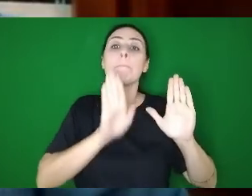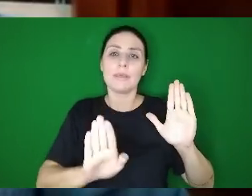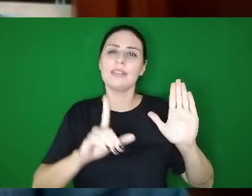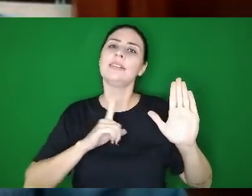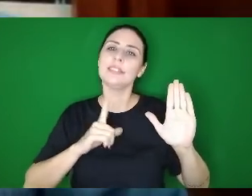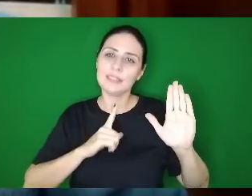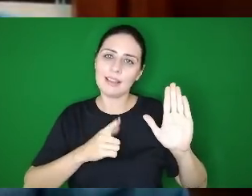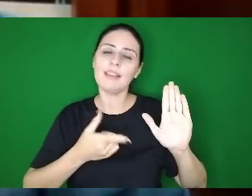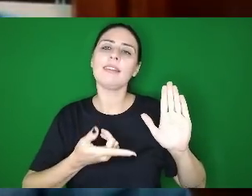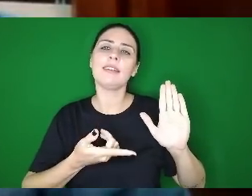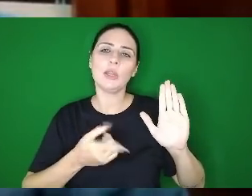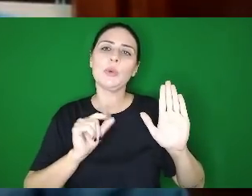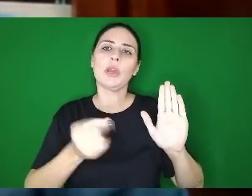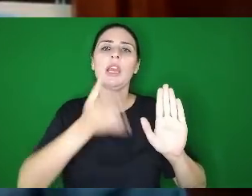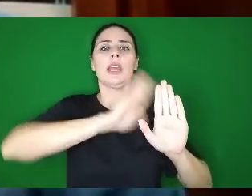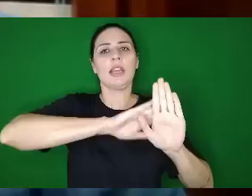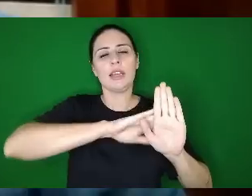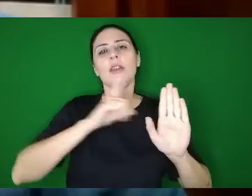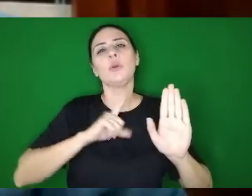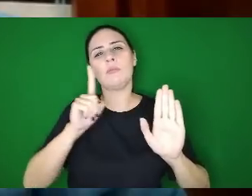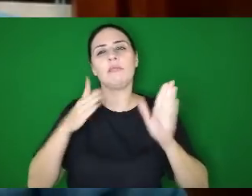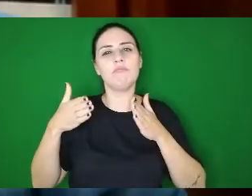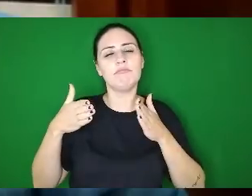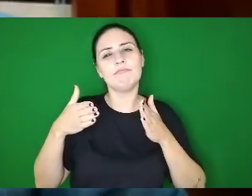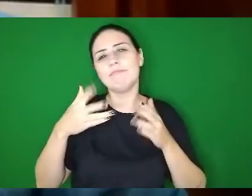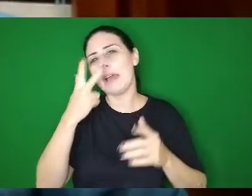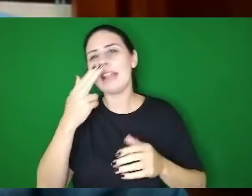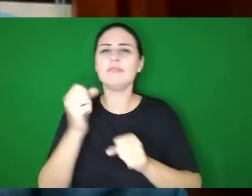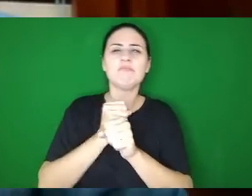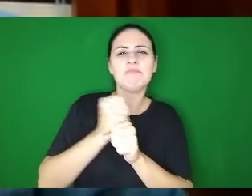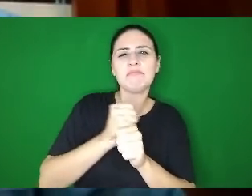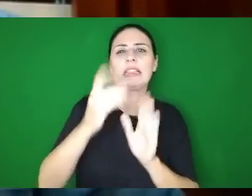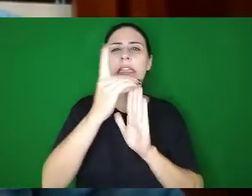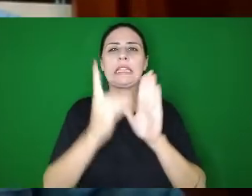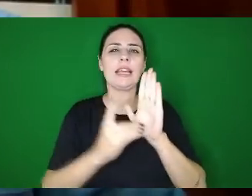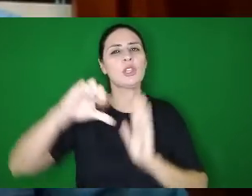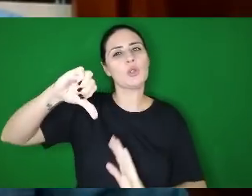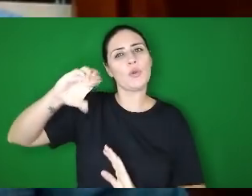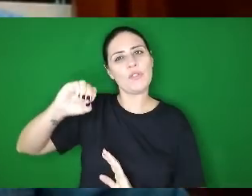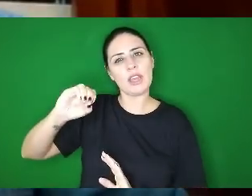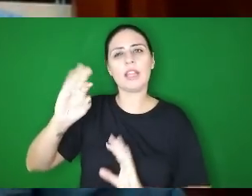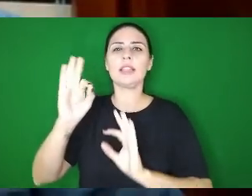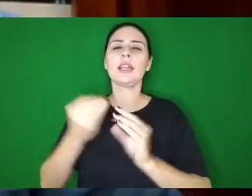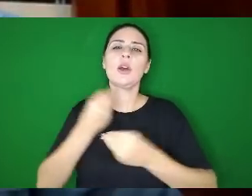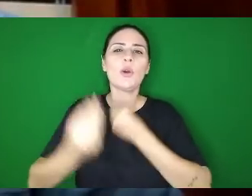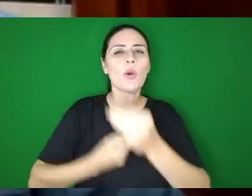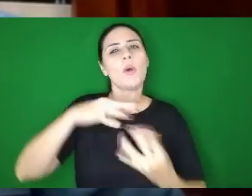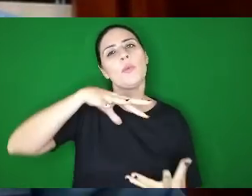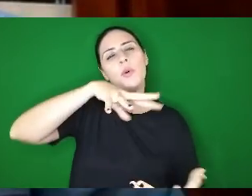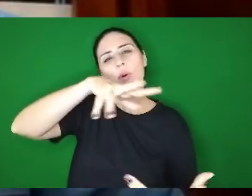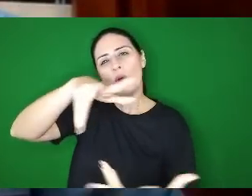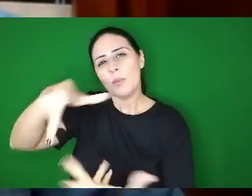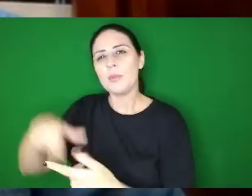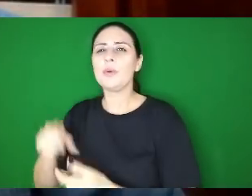uma tendência que já vem desde a década de 90, com os organismos internacionais, que